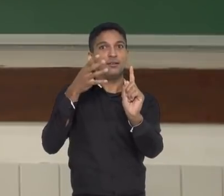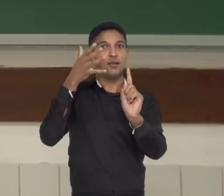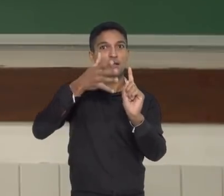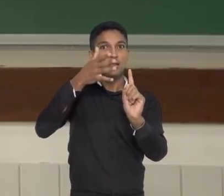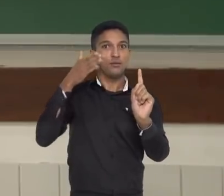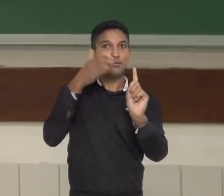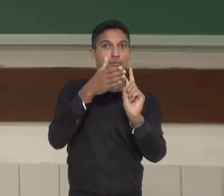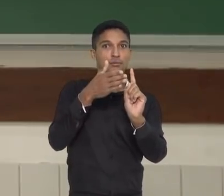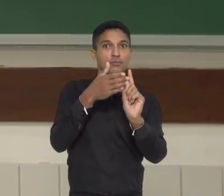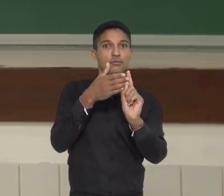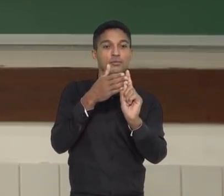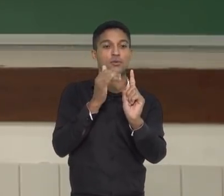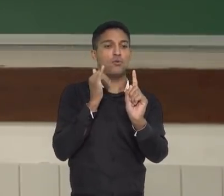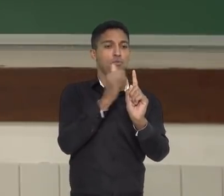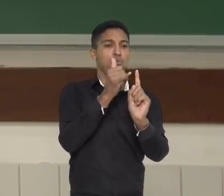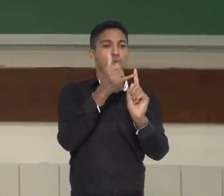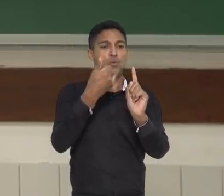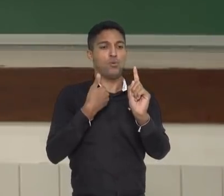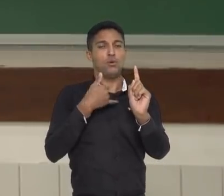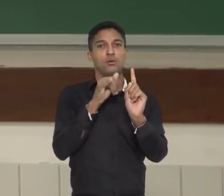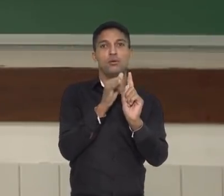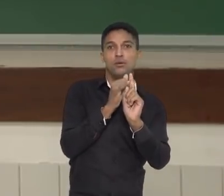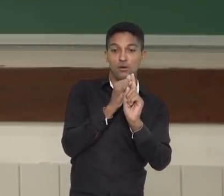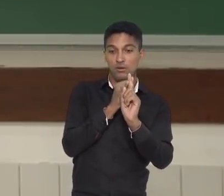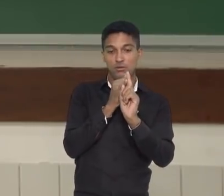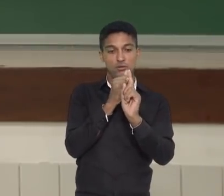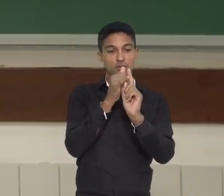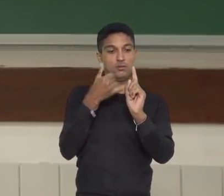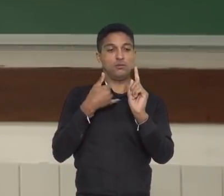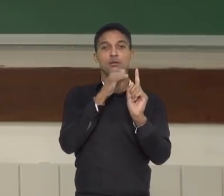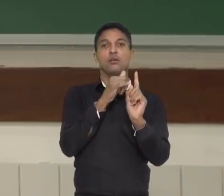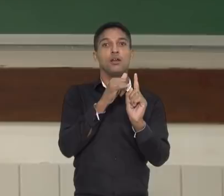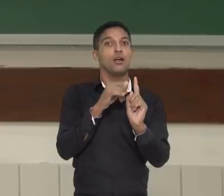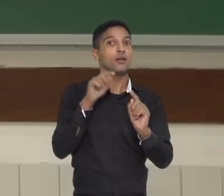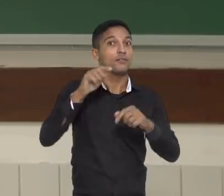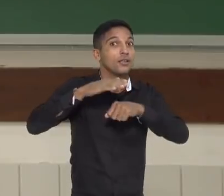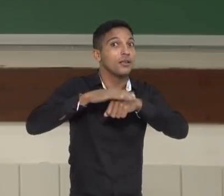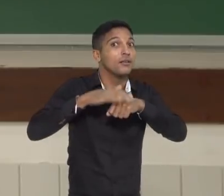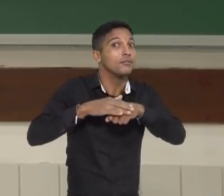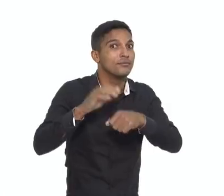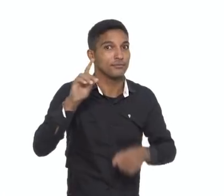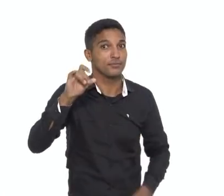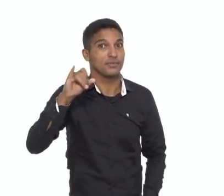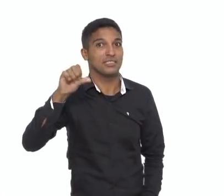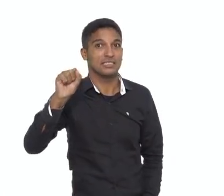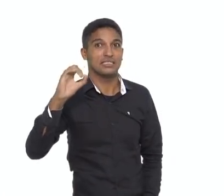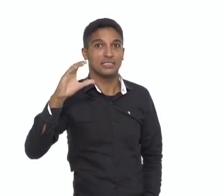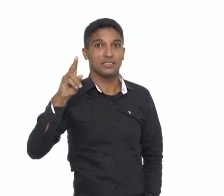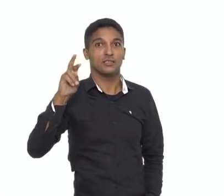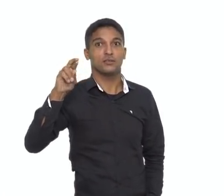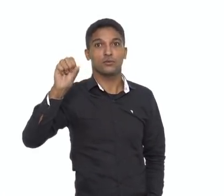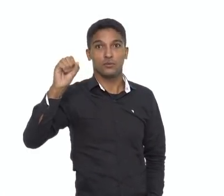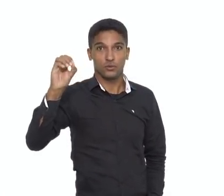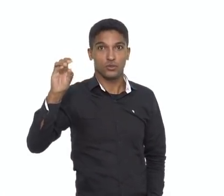Resolvam aí, leiam com cuidado e nós já voltamos aqui com a resposta.